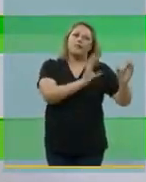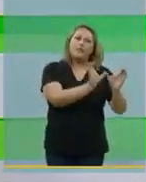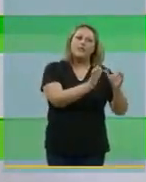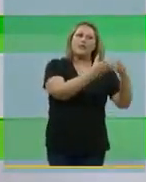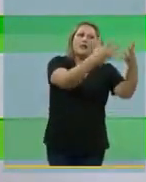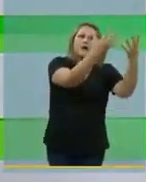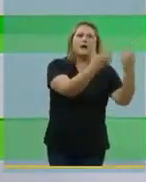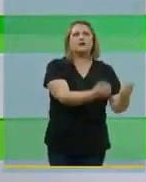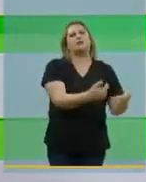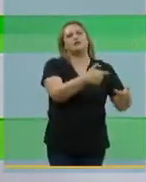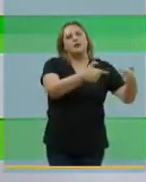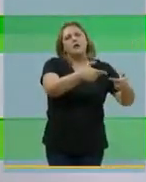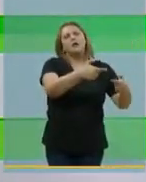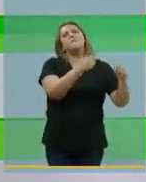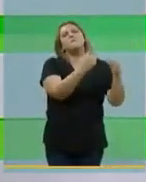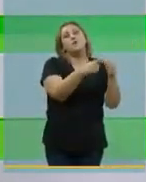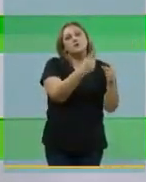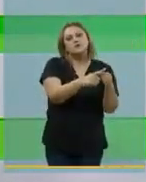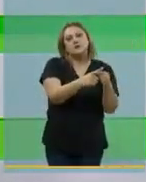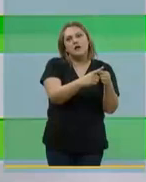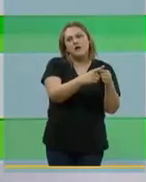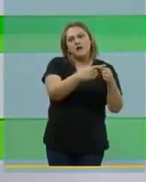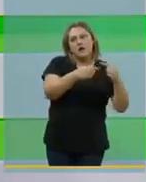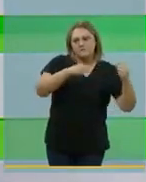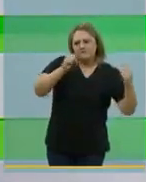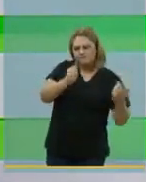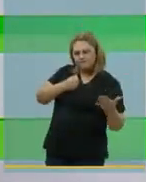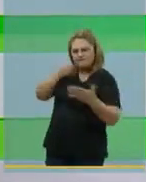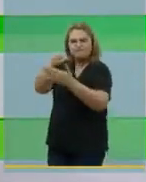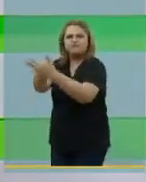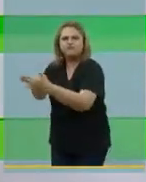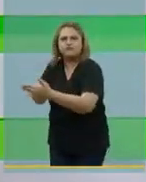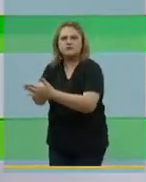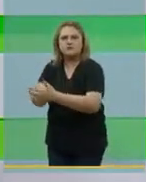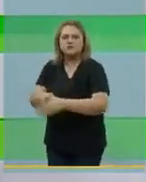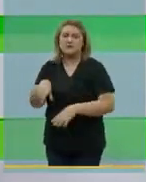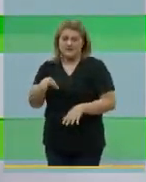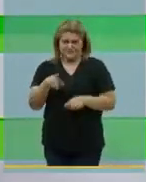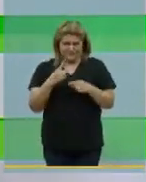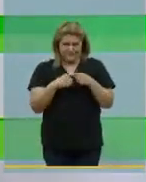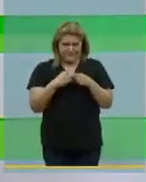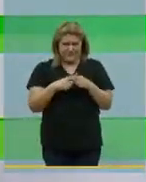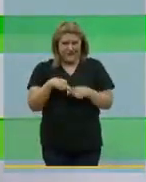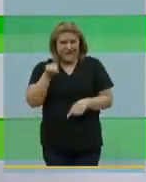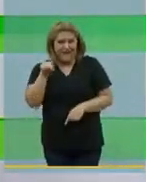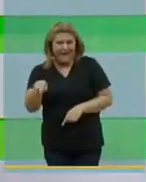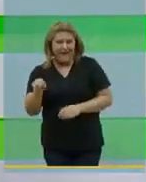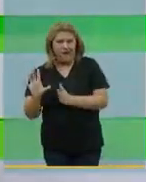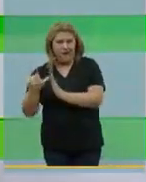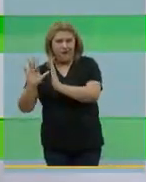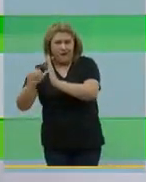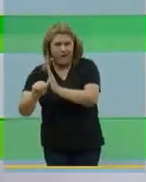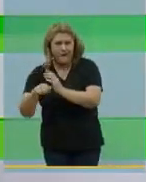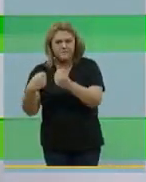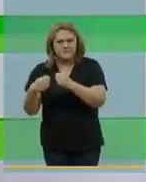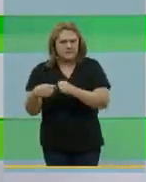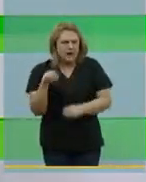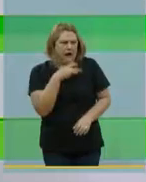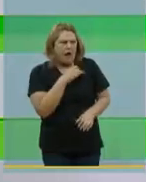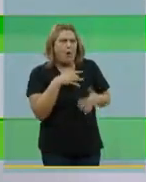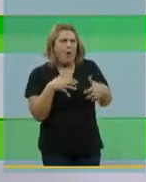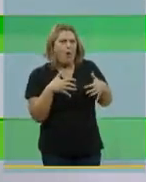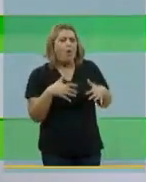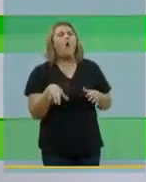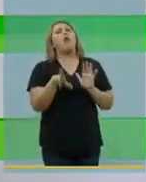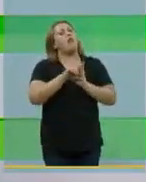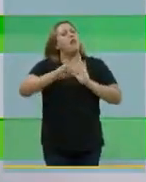nesse enfrentamento compra o crime o bandido do brasil tem que voltar a ter medo da lei